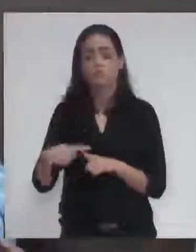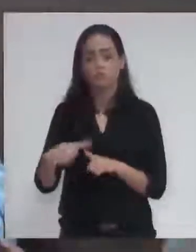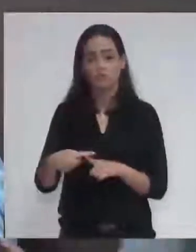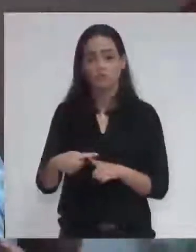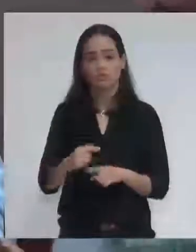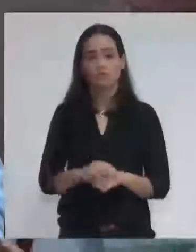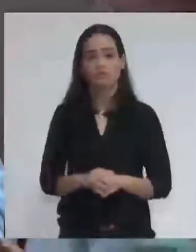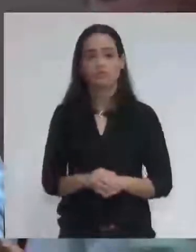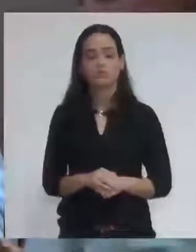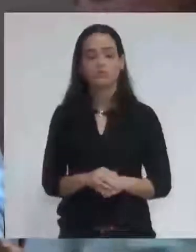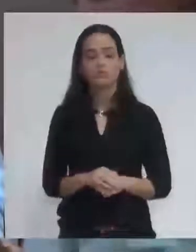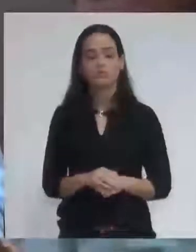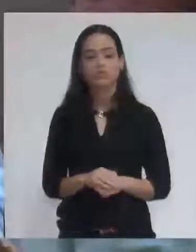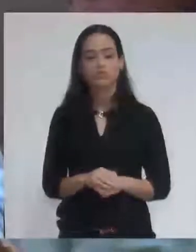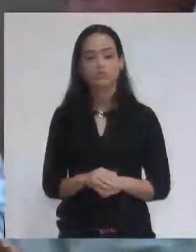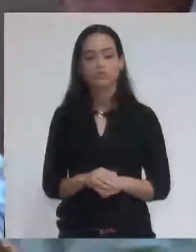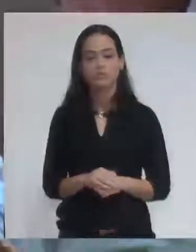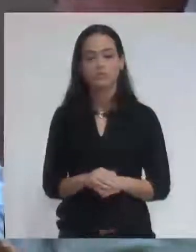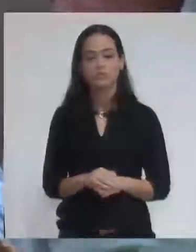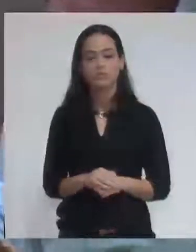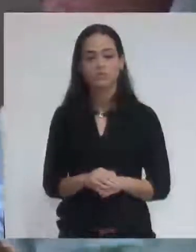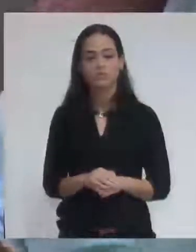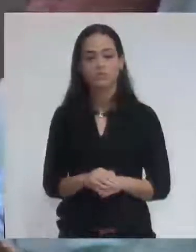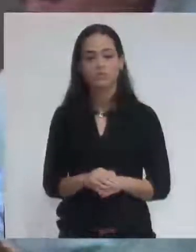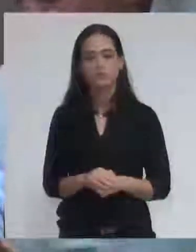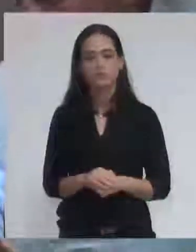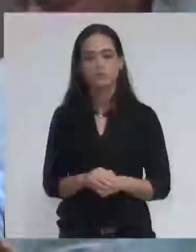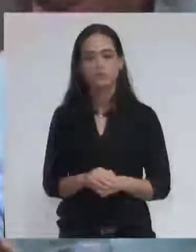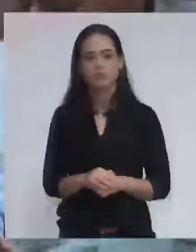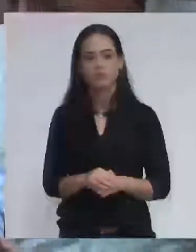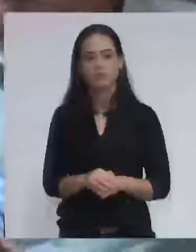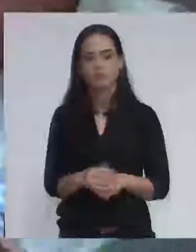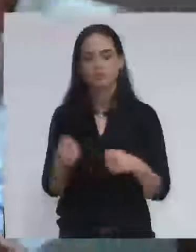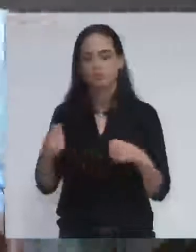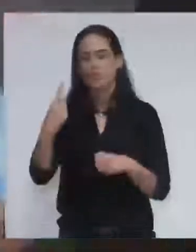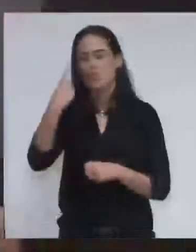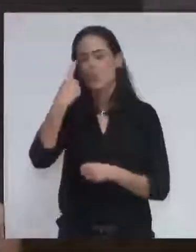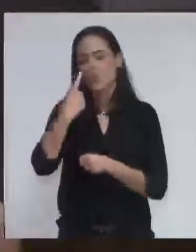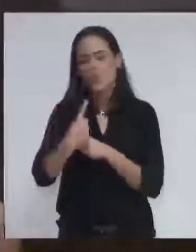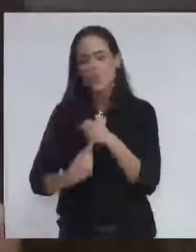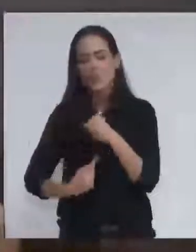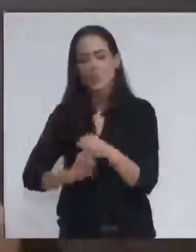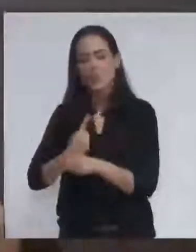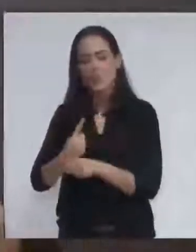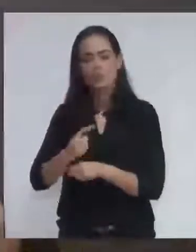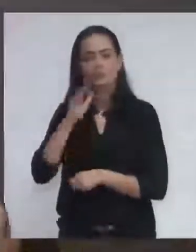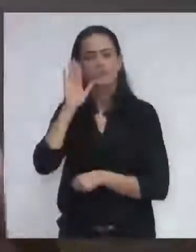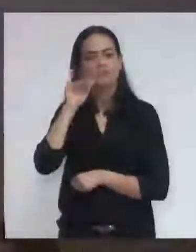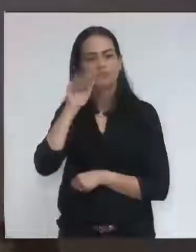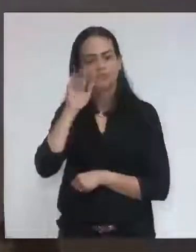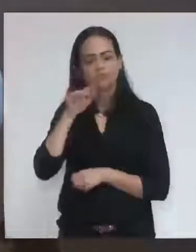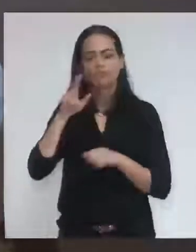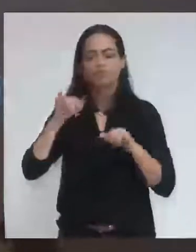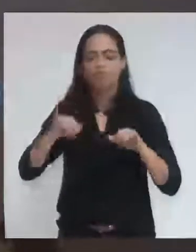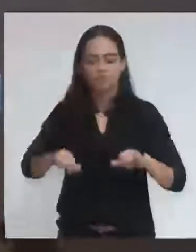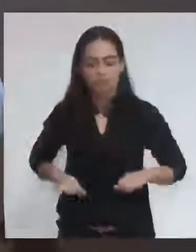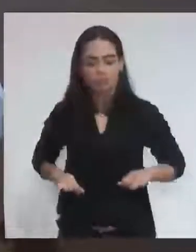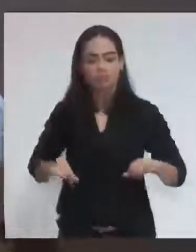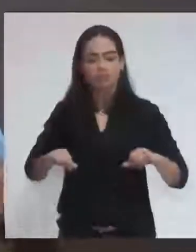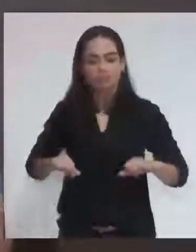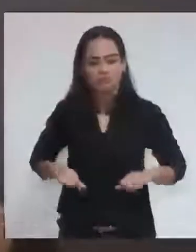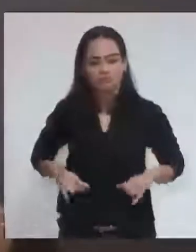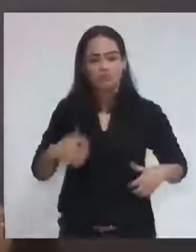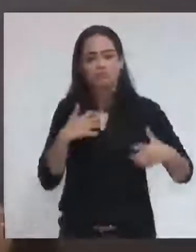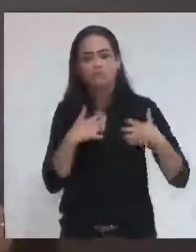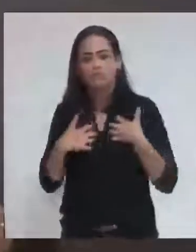Um simples motivo. Precisou ficar um ano esse sofrimento com o funcionário público para ele perceber que tinha